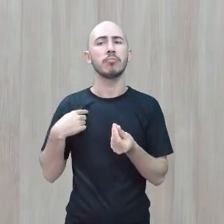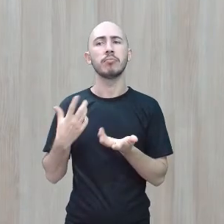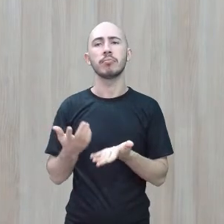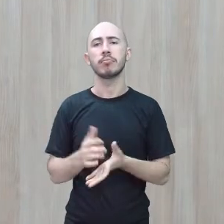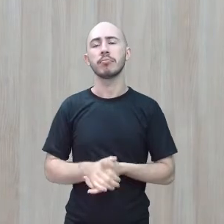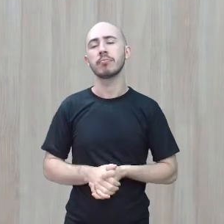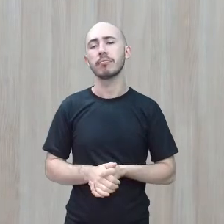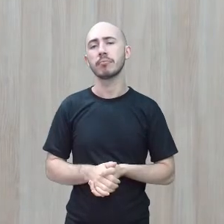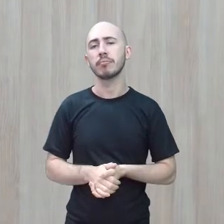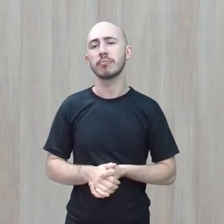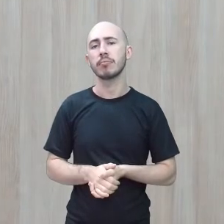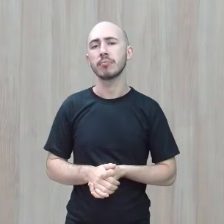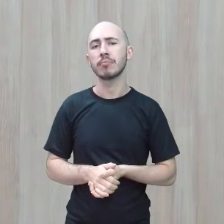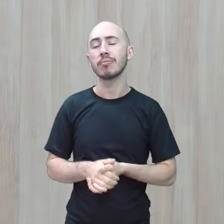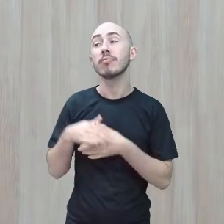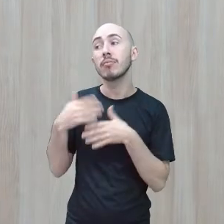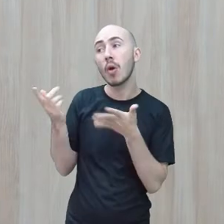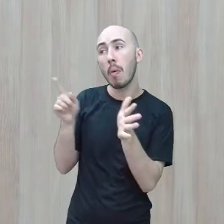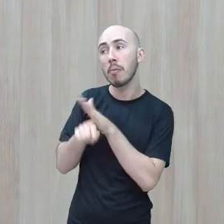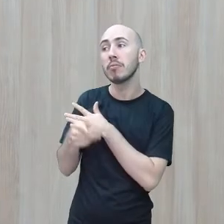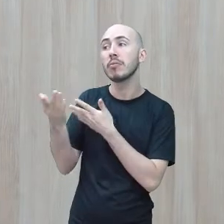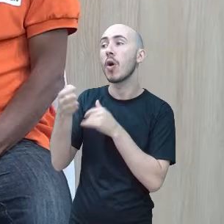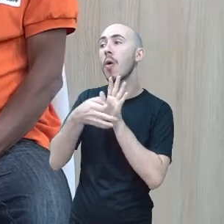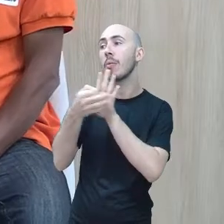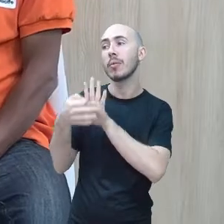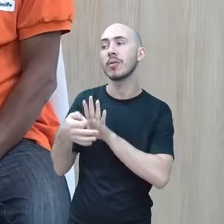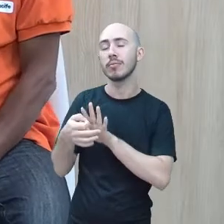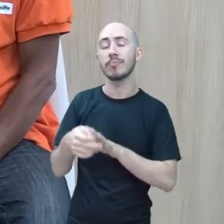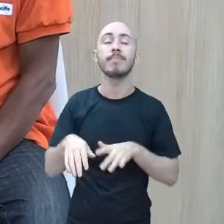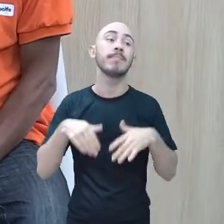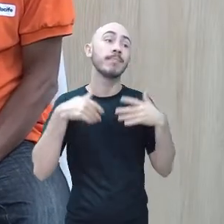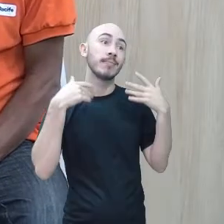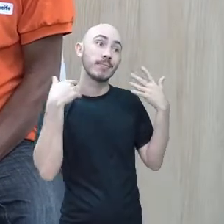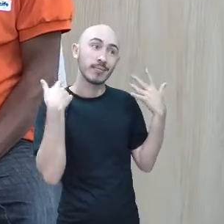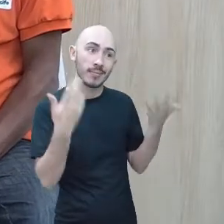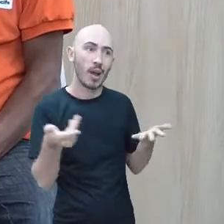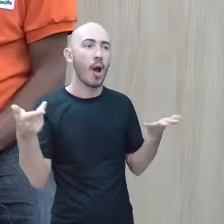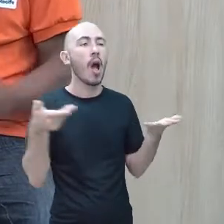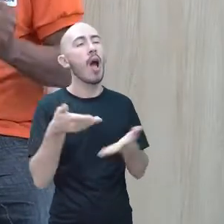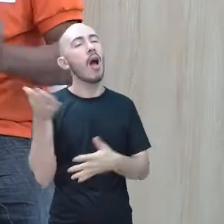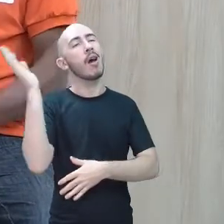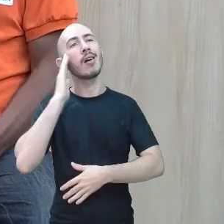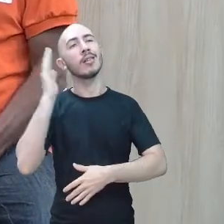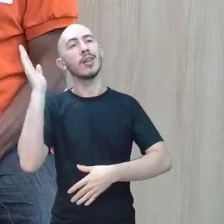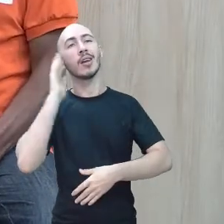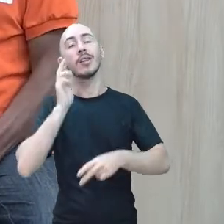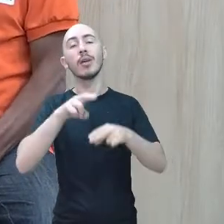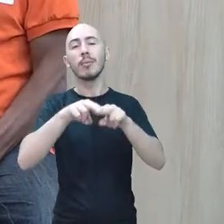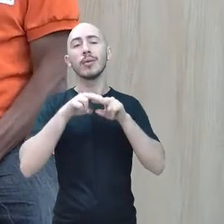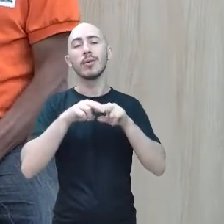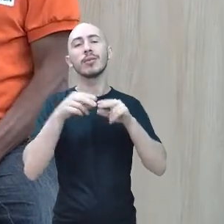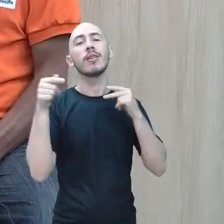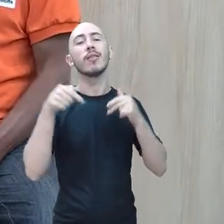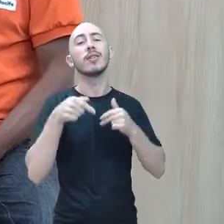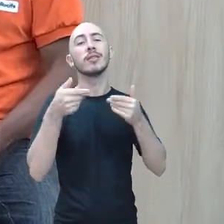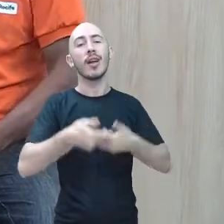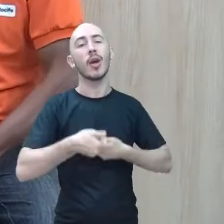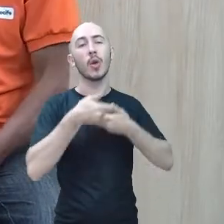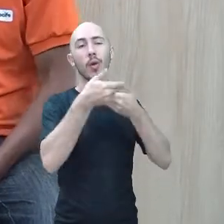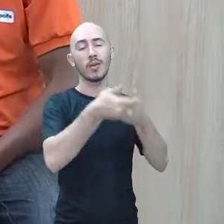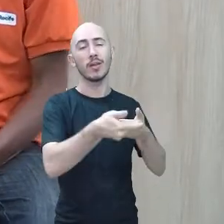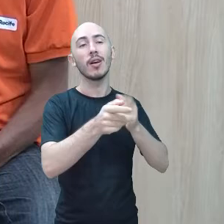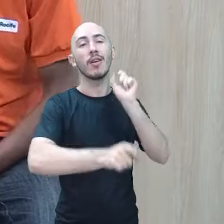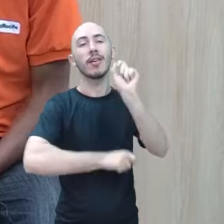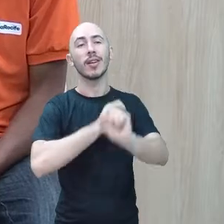questões ambientais? E aí, professor Alami? Ah, Vanessa, agora eu entendi o porquê que você convidou um professor de história